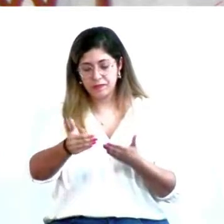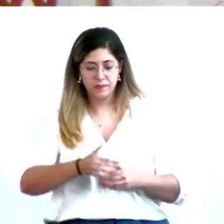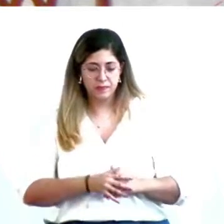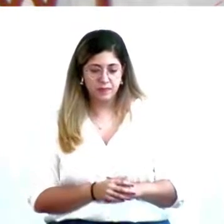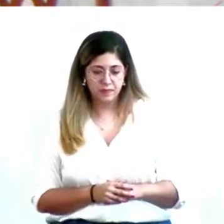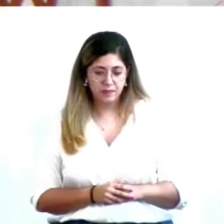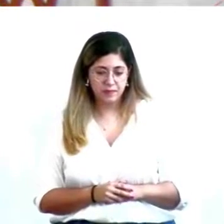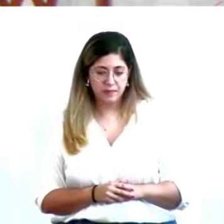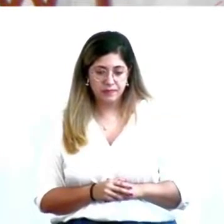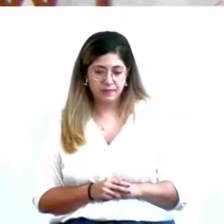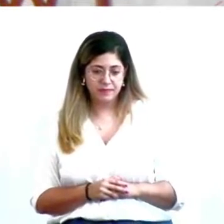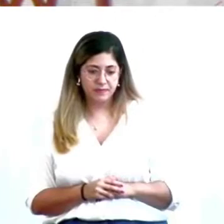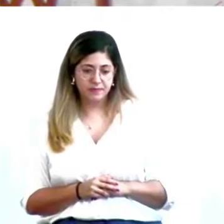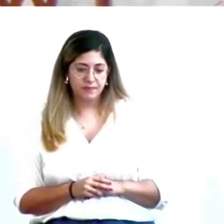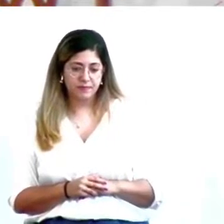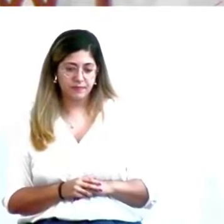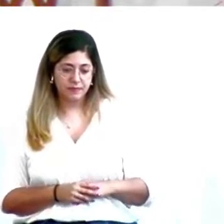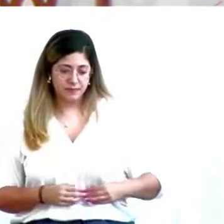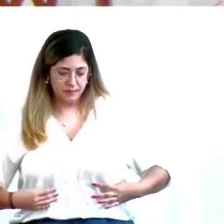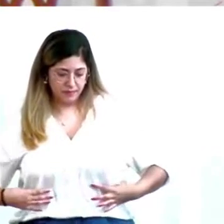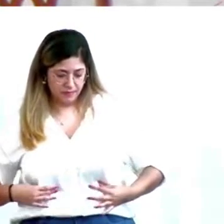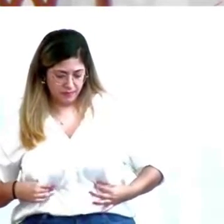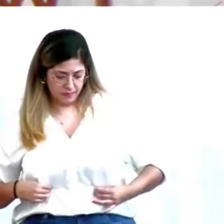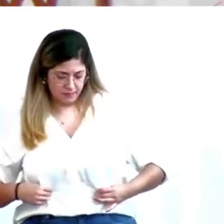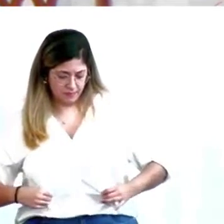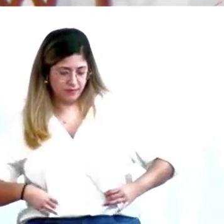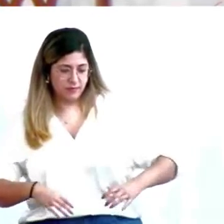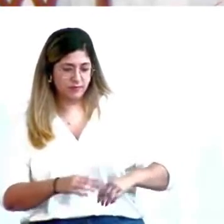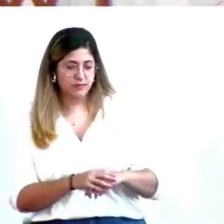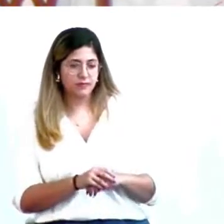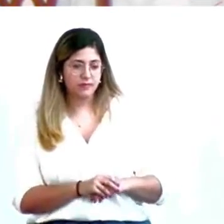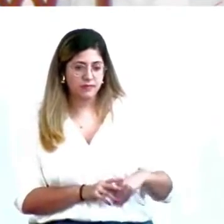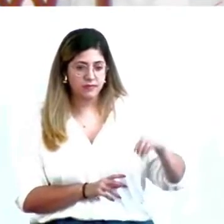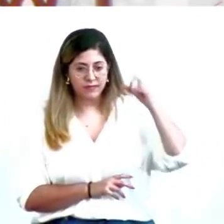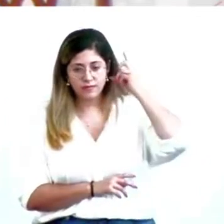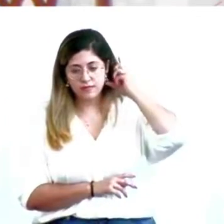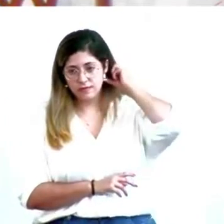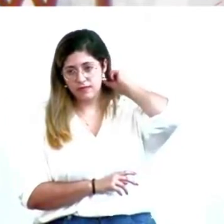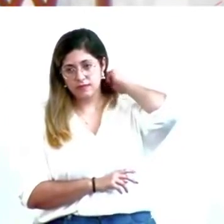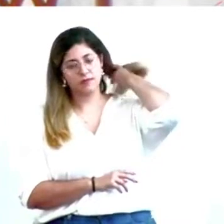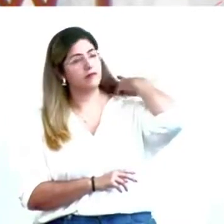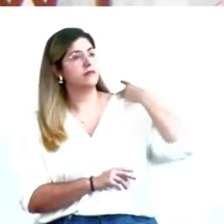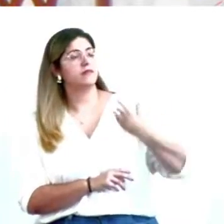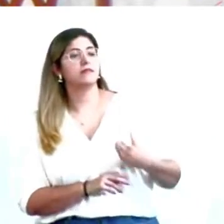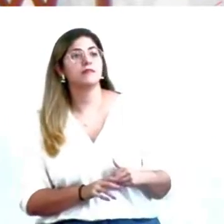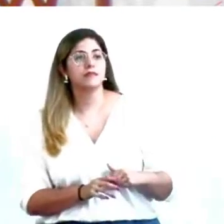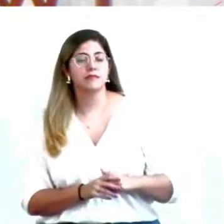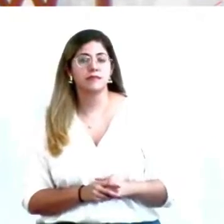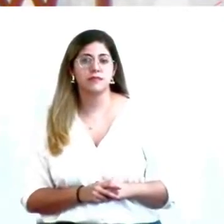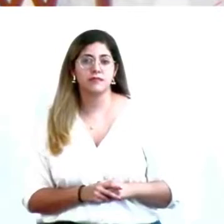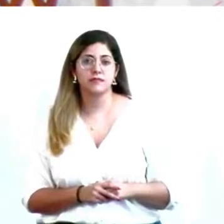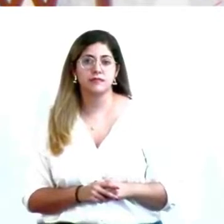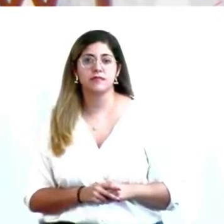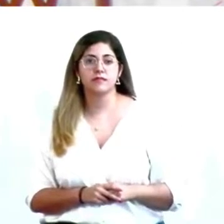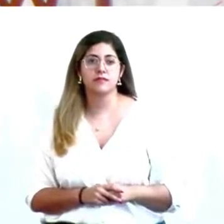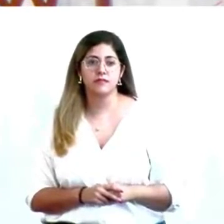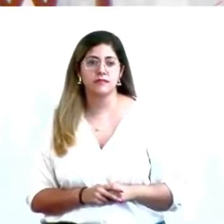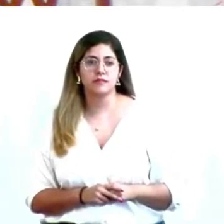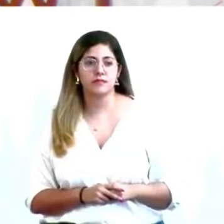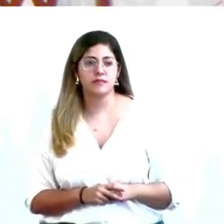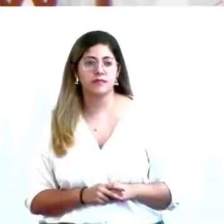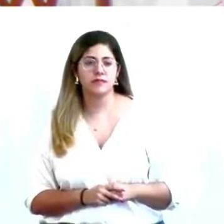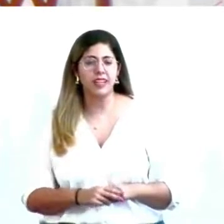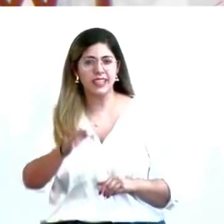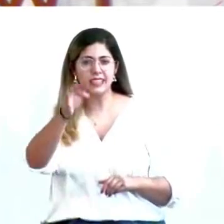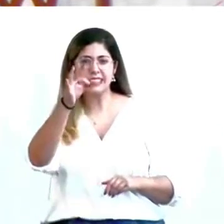Ele continua. E agora ele vai trazer a certeza do julgamento para aqueles que estão nessas